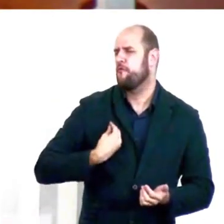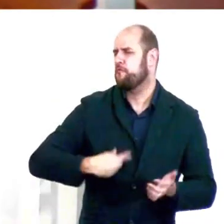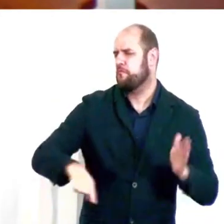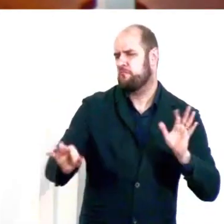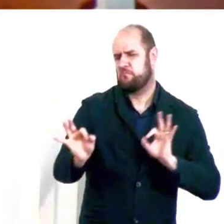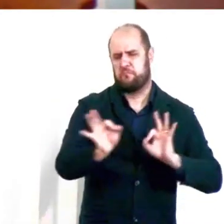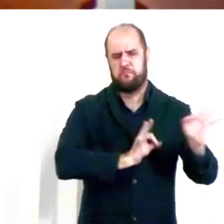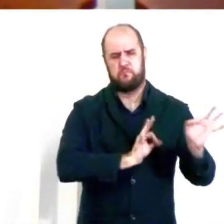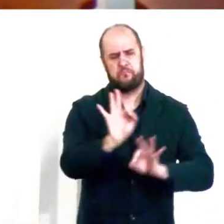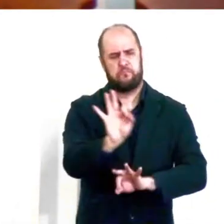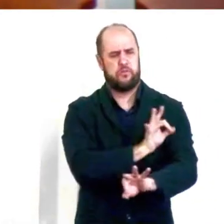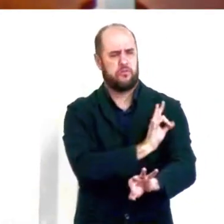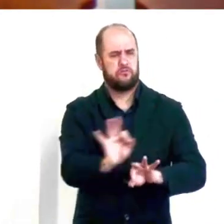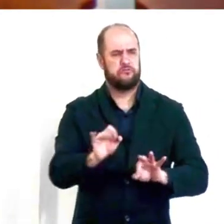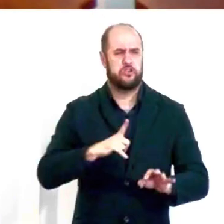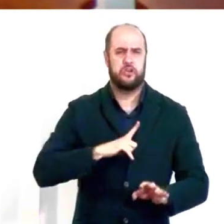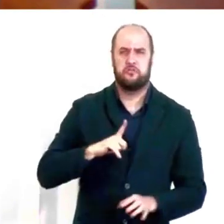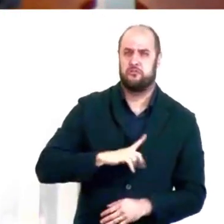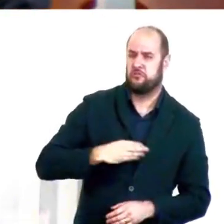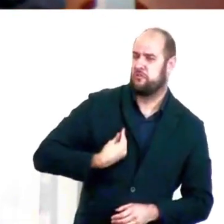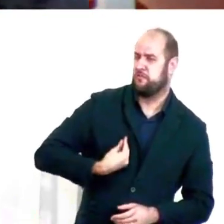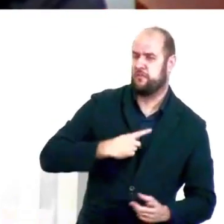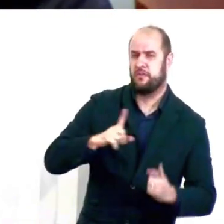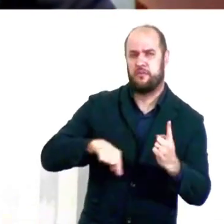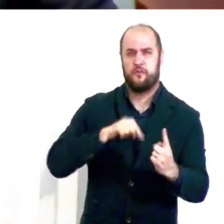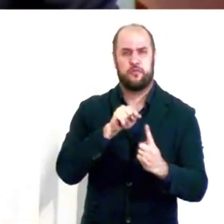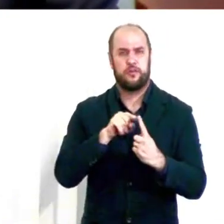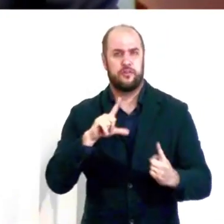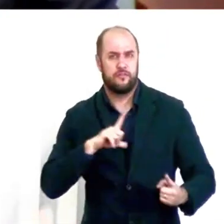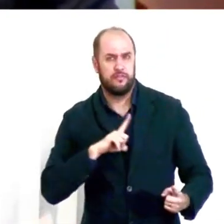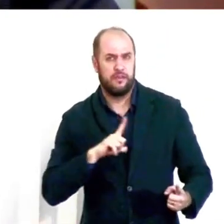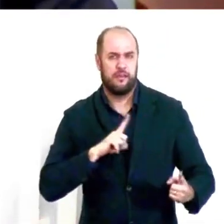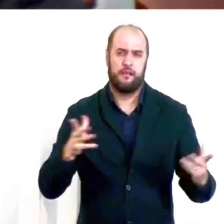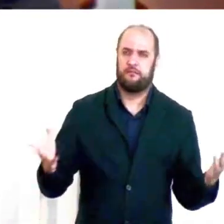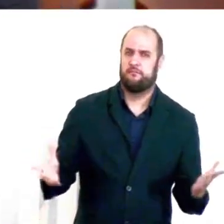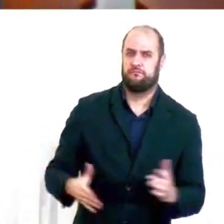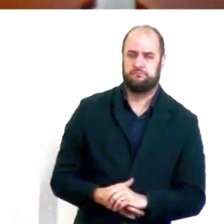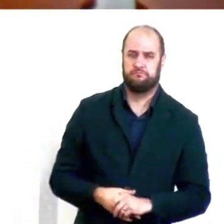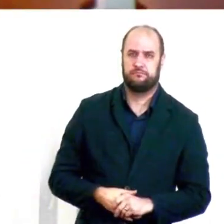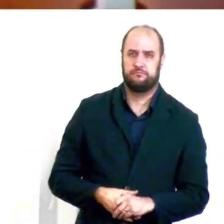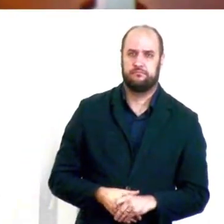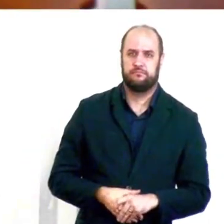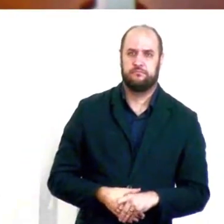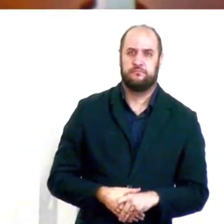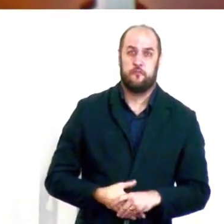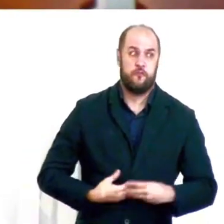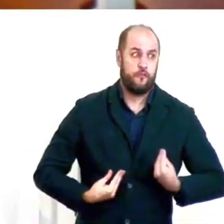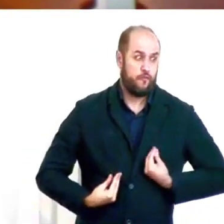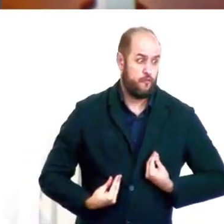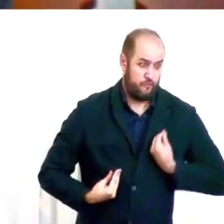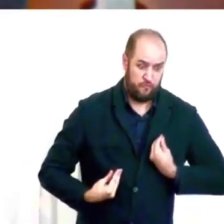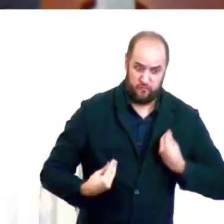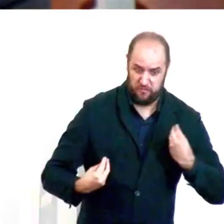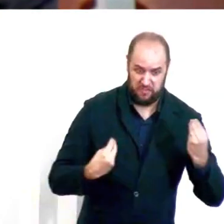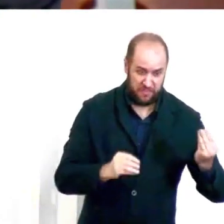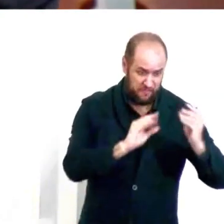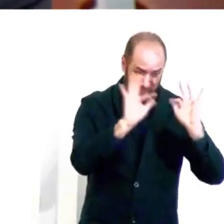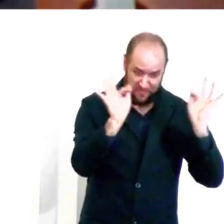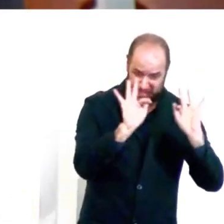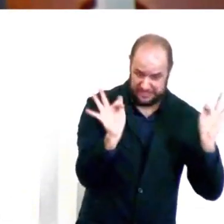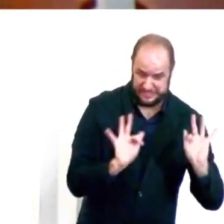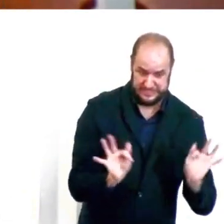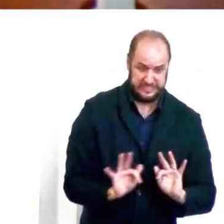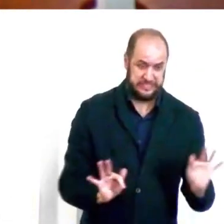projetos ideais que você tem buscado. Não deixe de viver uma